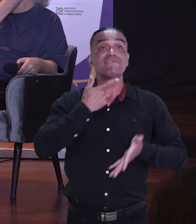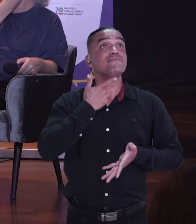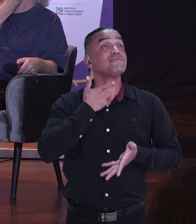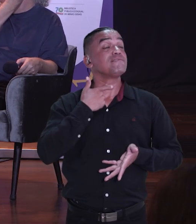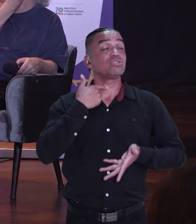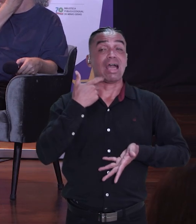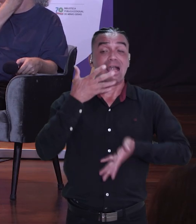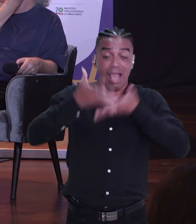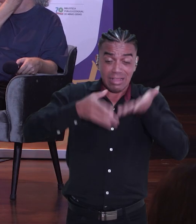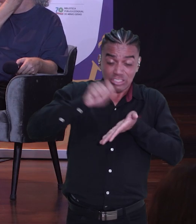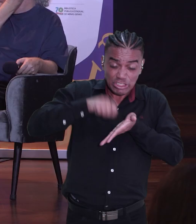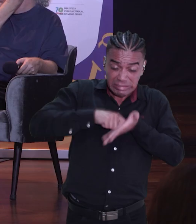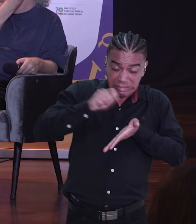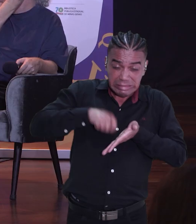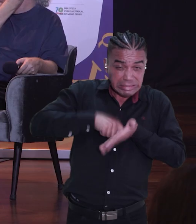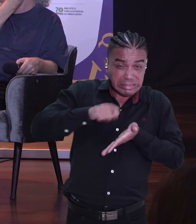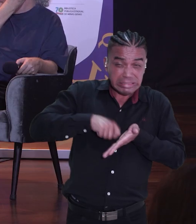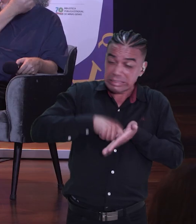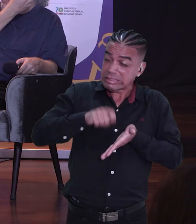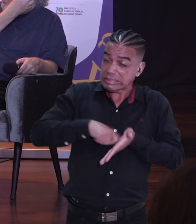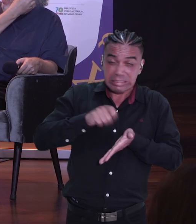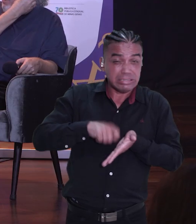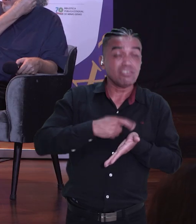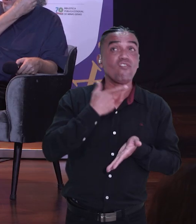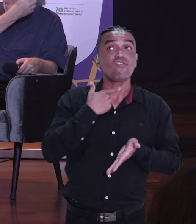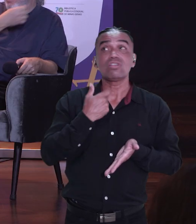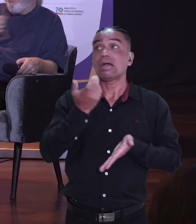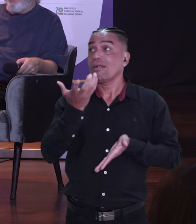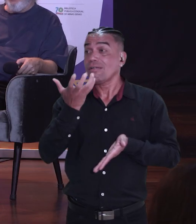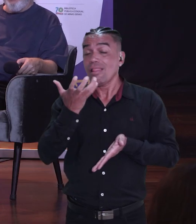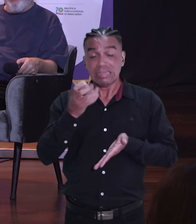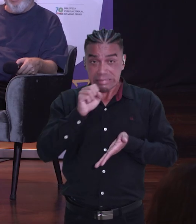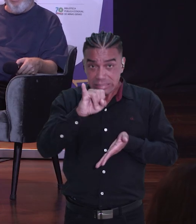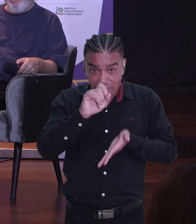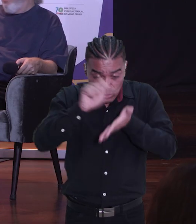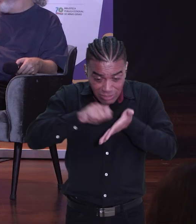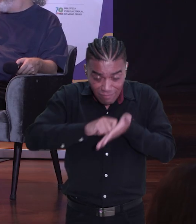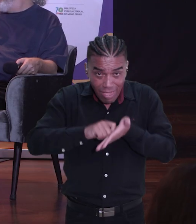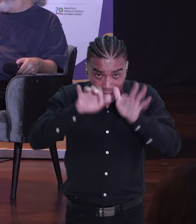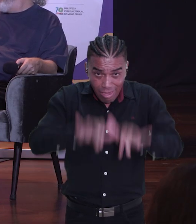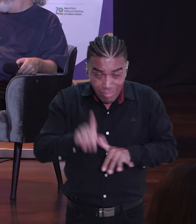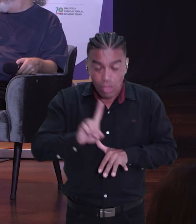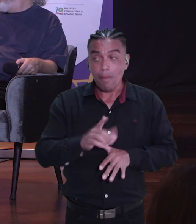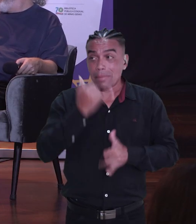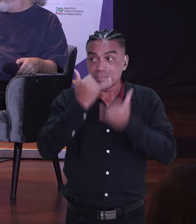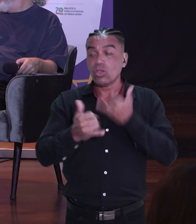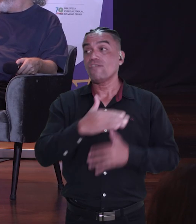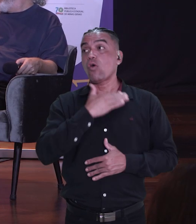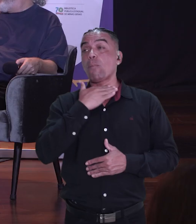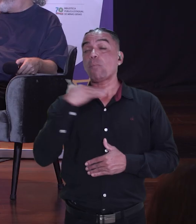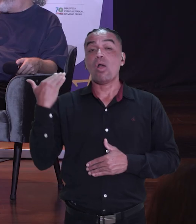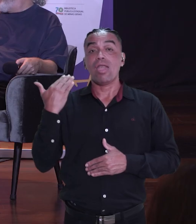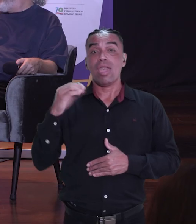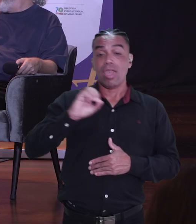compulsão inexplicável para mim, eu comecei a escrever, eu tinha a sensação que se eu não escrevesse eu ia